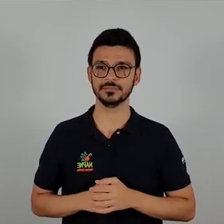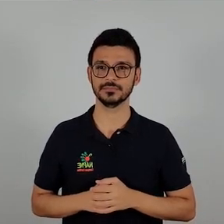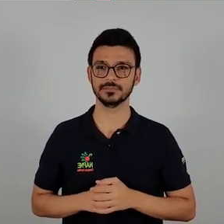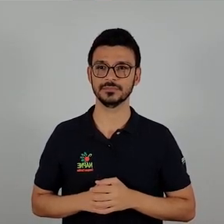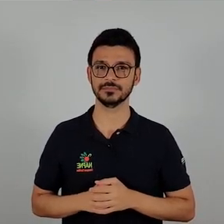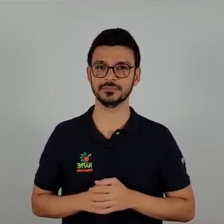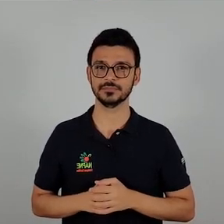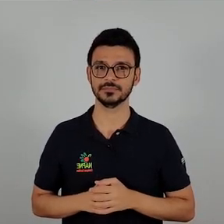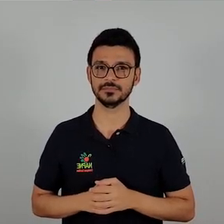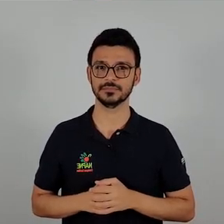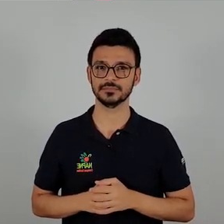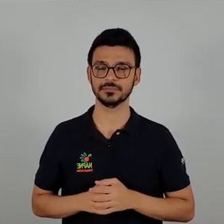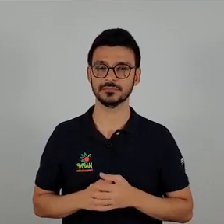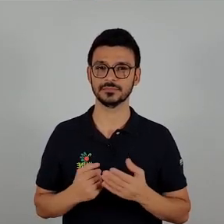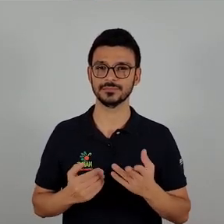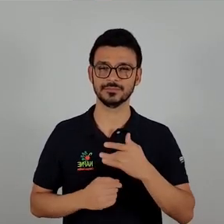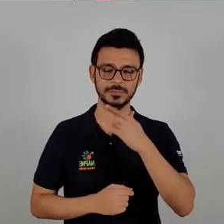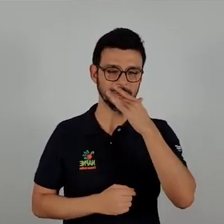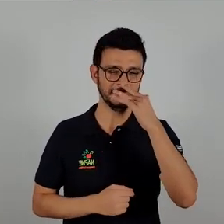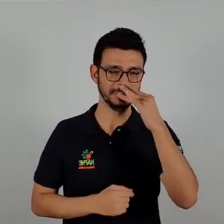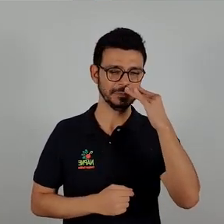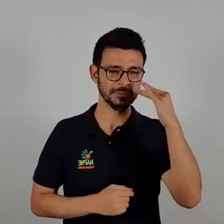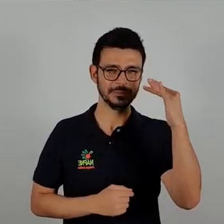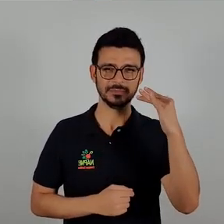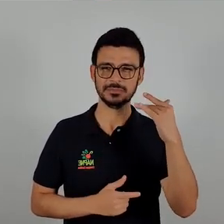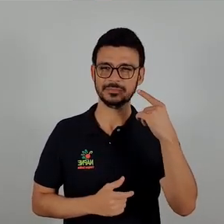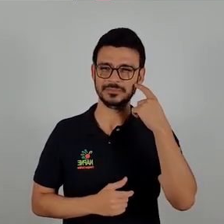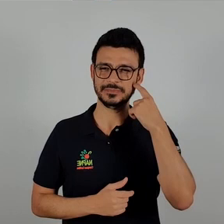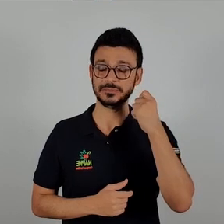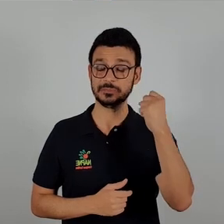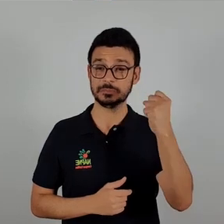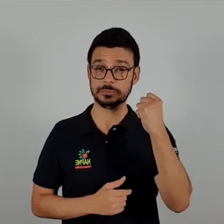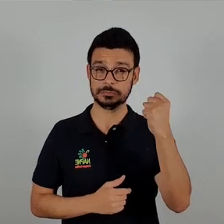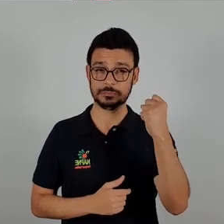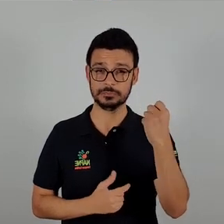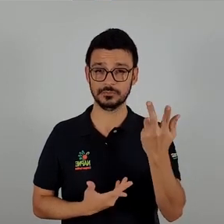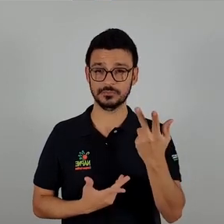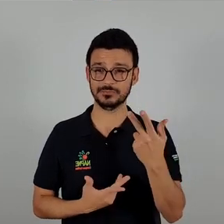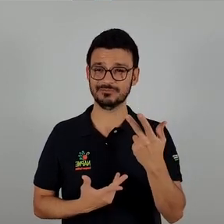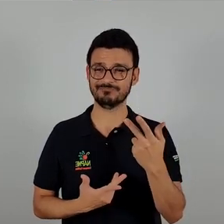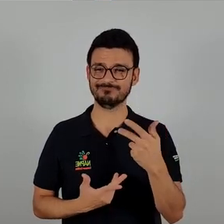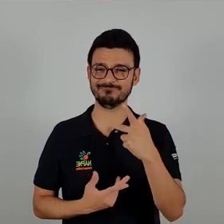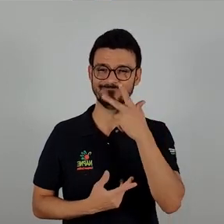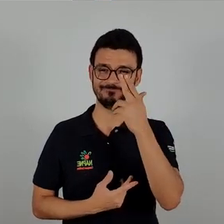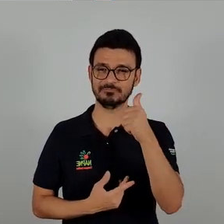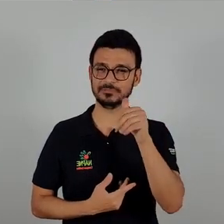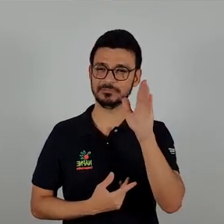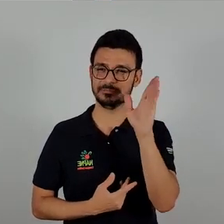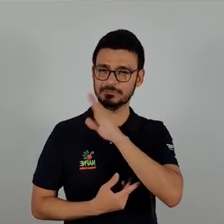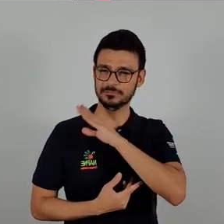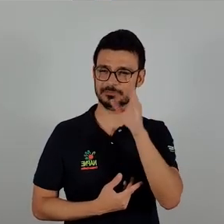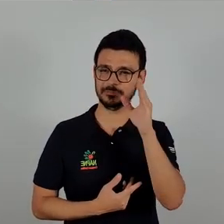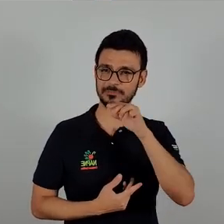tomado. Você nota que a pele tem um problema, que está pútrida, que a gente tem que cuidar disso. Né? Vejam aí, ó.